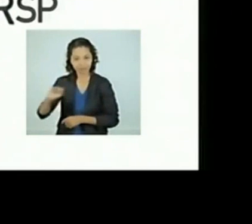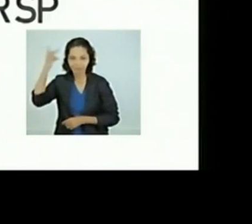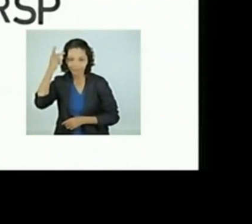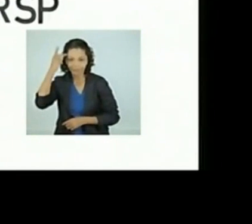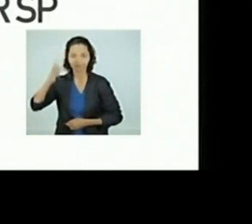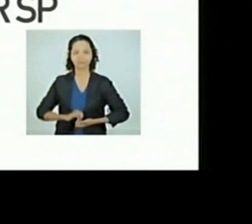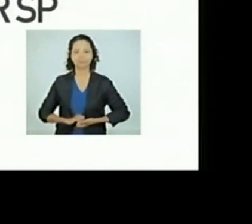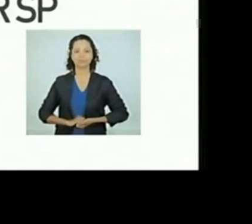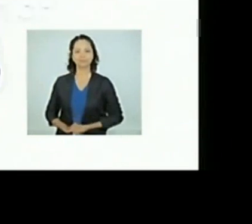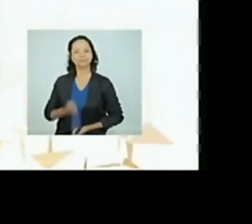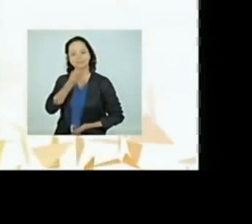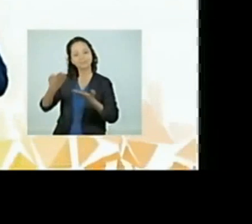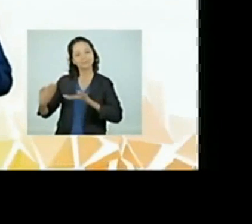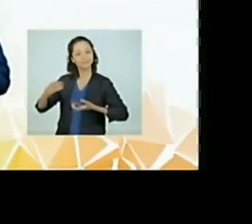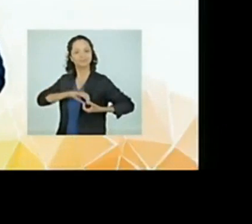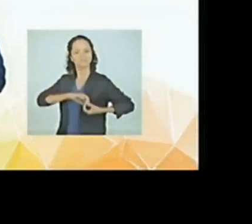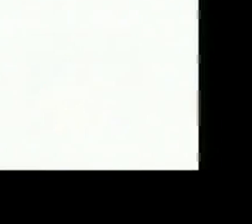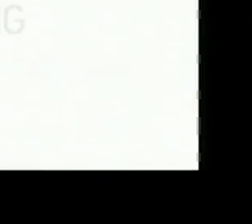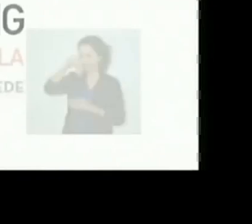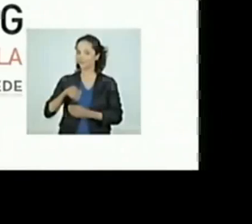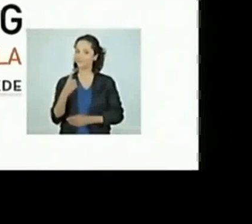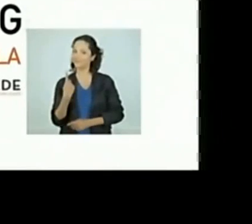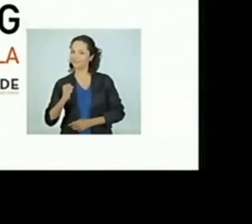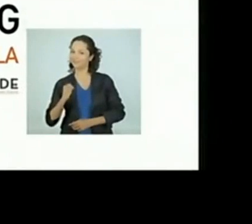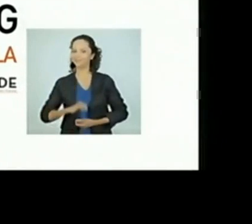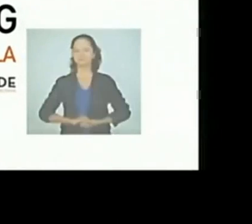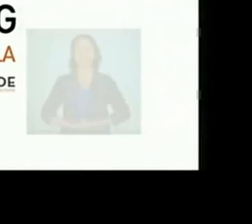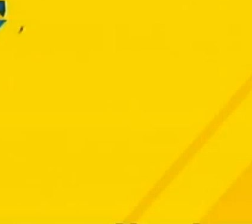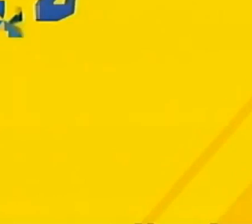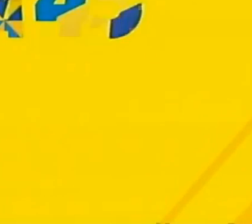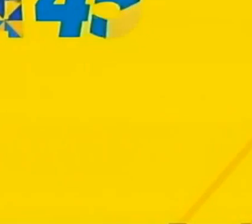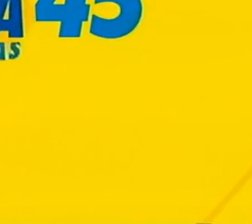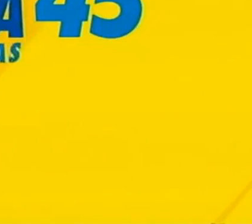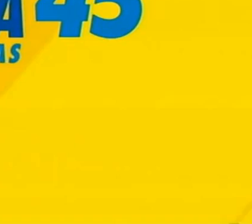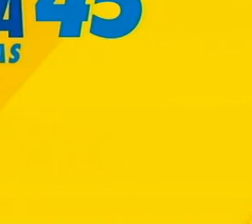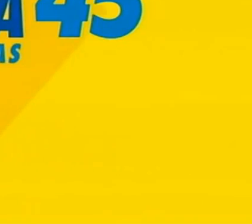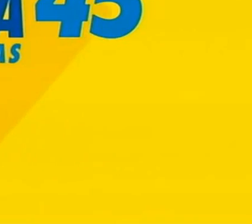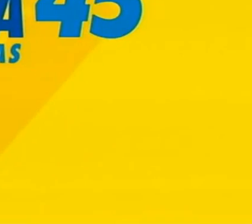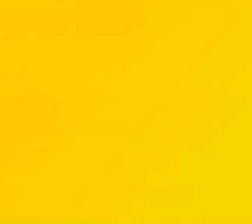por São Paulo. Bem-vindo à rede. Vote 18.